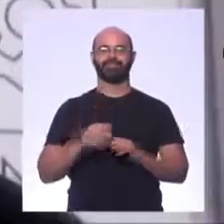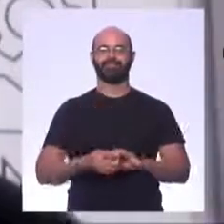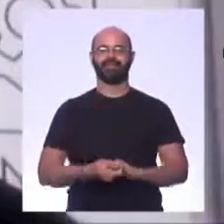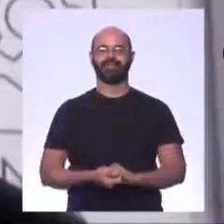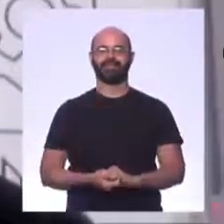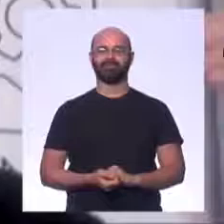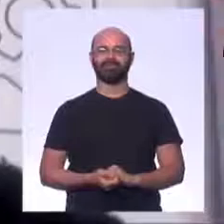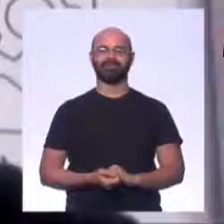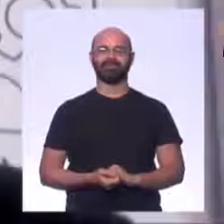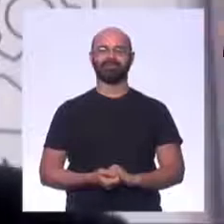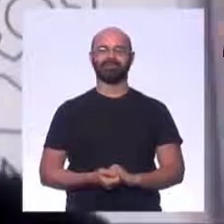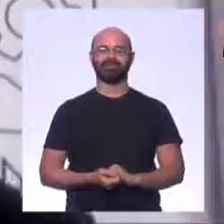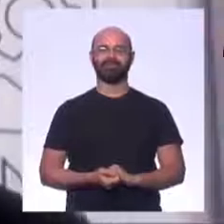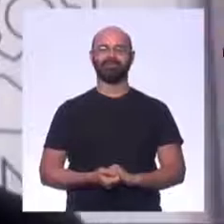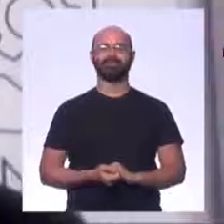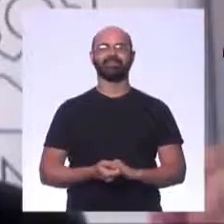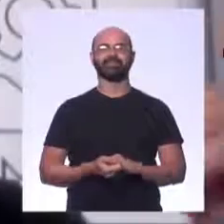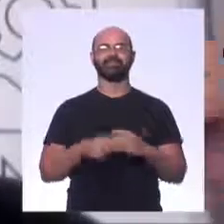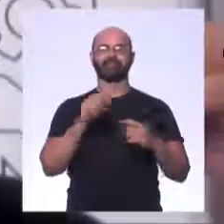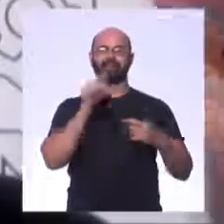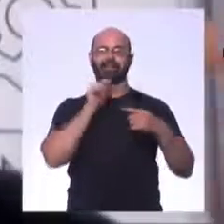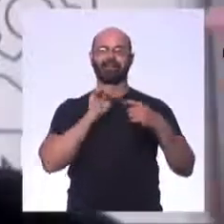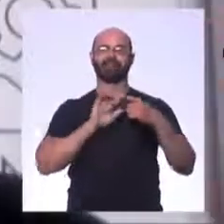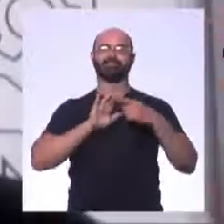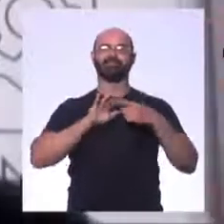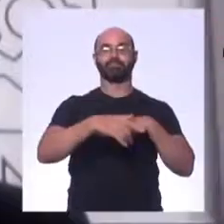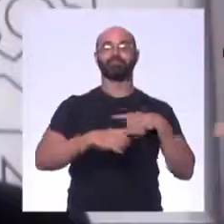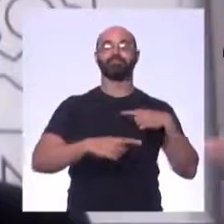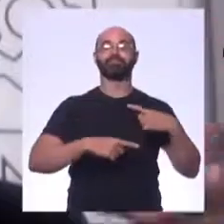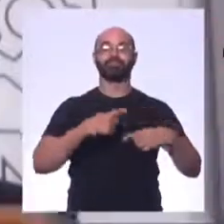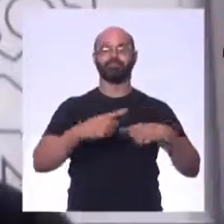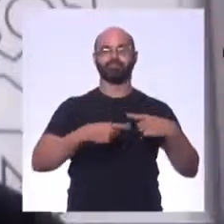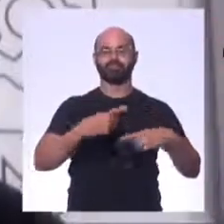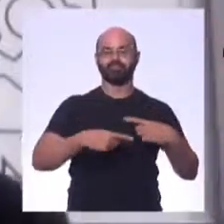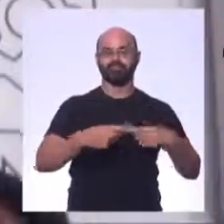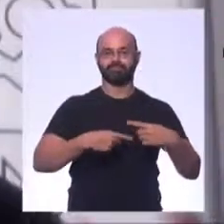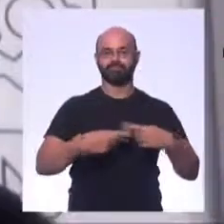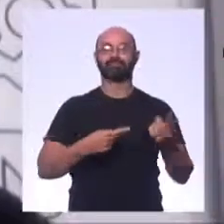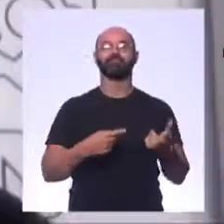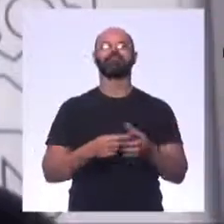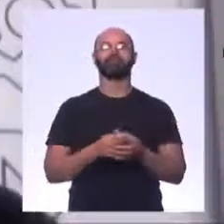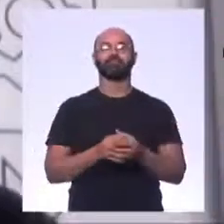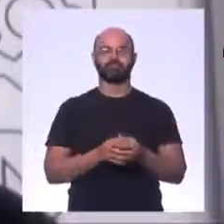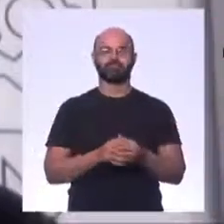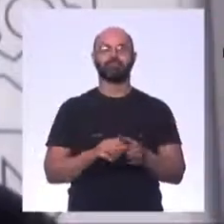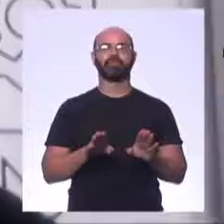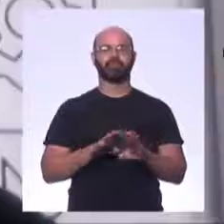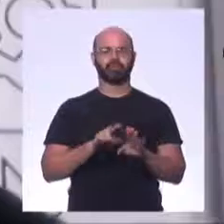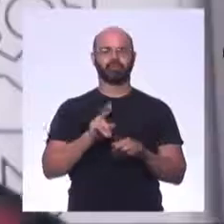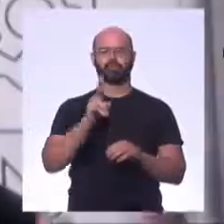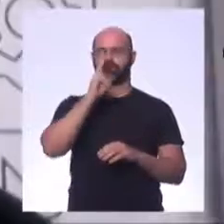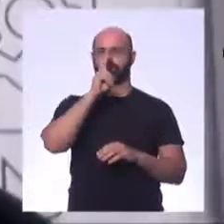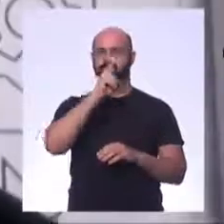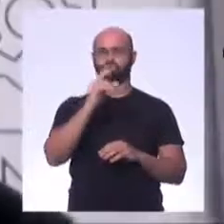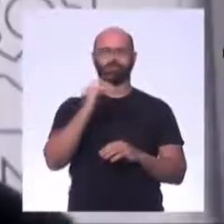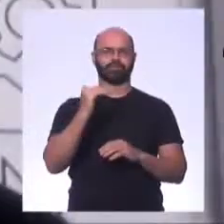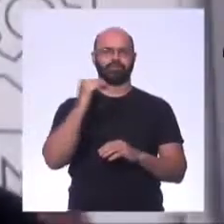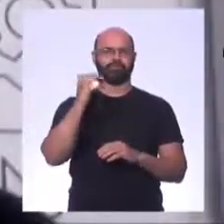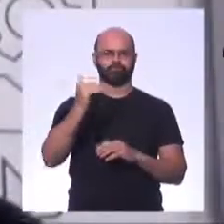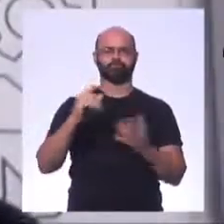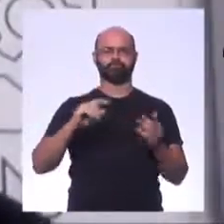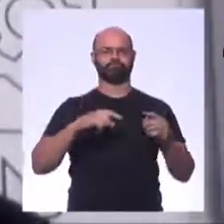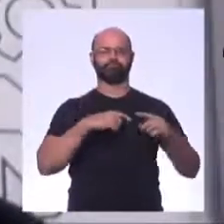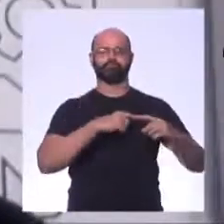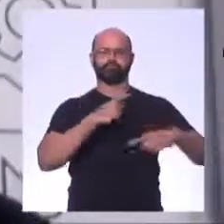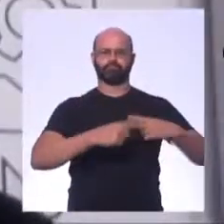é proveniente daquelas quedas de água, aquele volume de água, tem uma força gigantesca, né, que é capaz de gerar